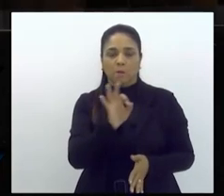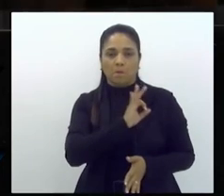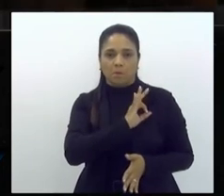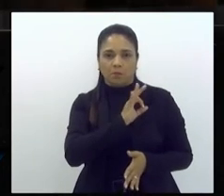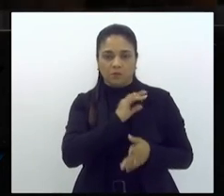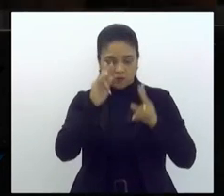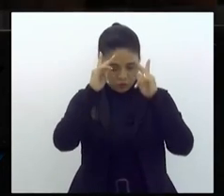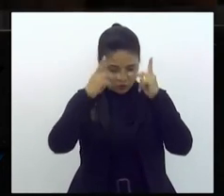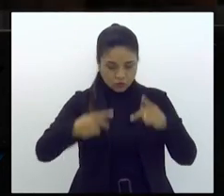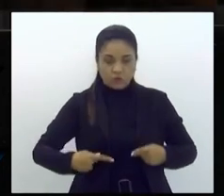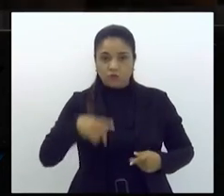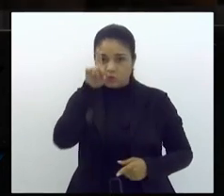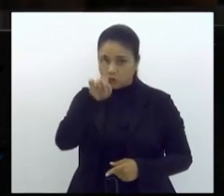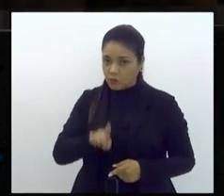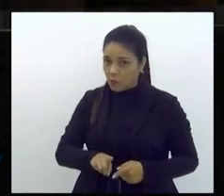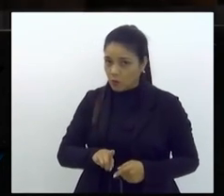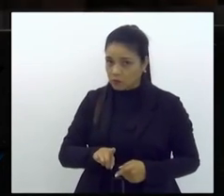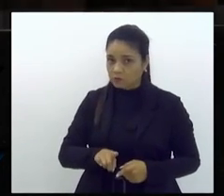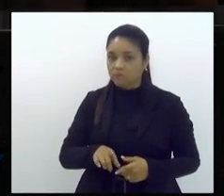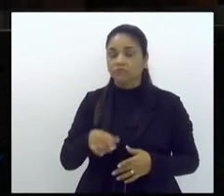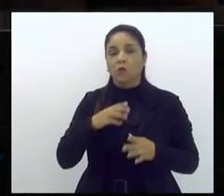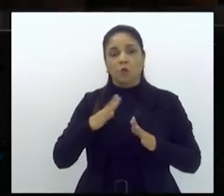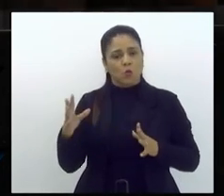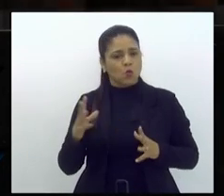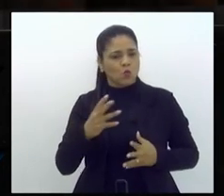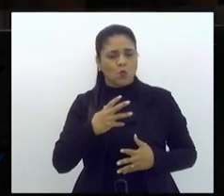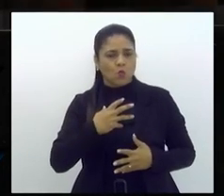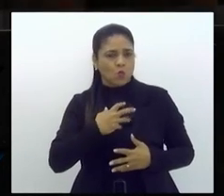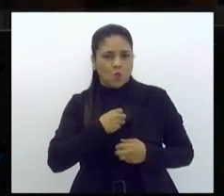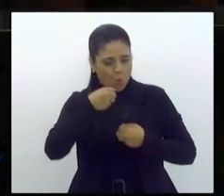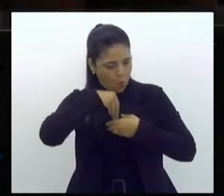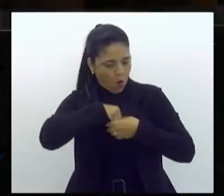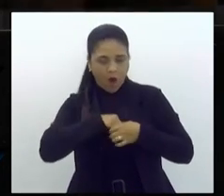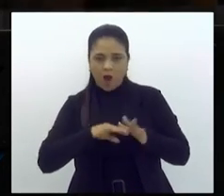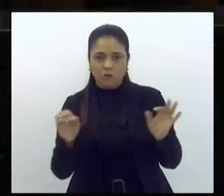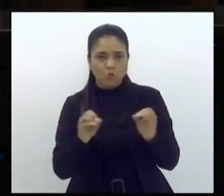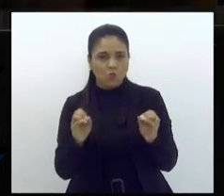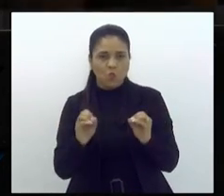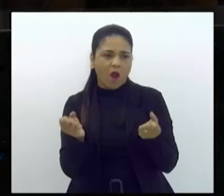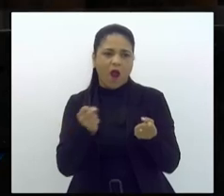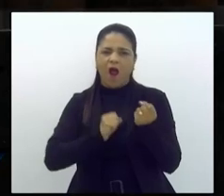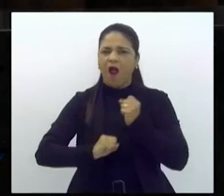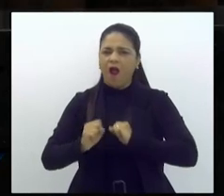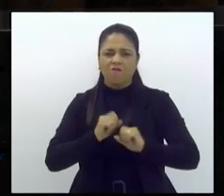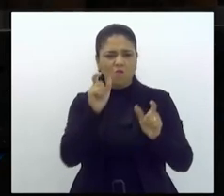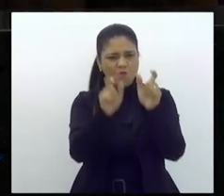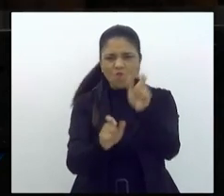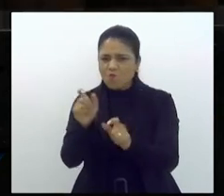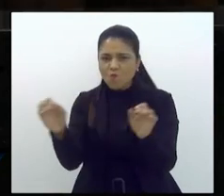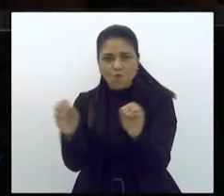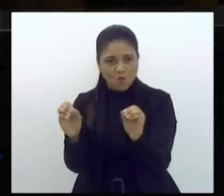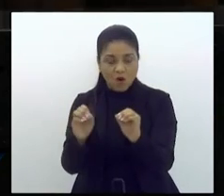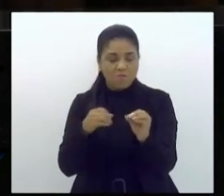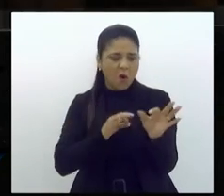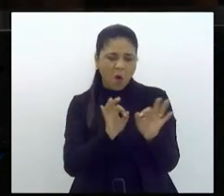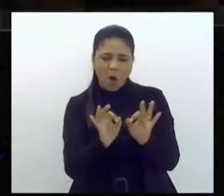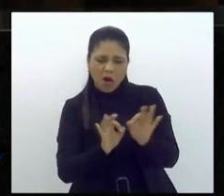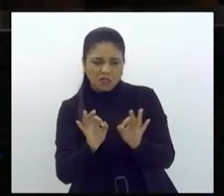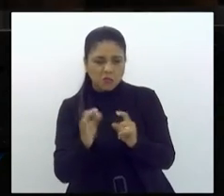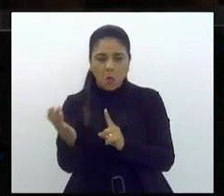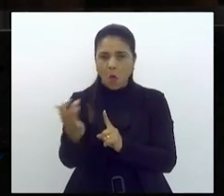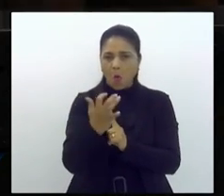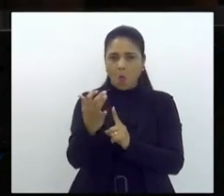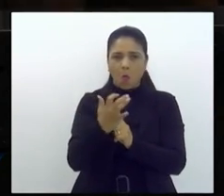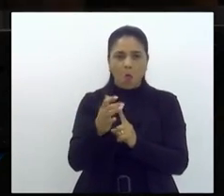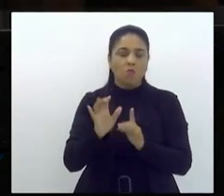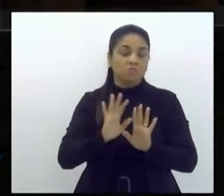Nenhum rancor de nenhuma pessoa de ninguém que insitou que organizou ou que o